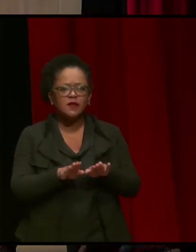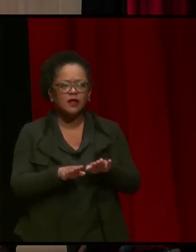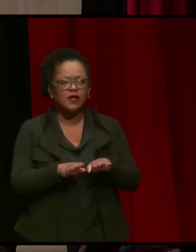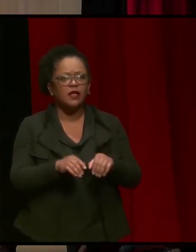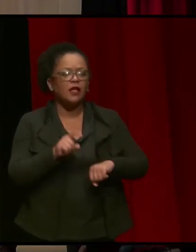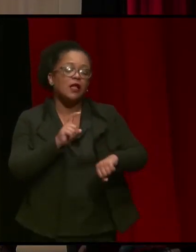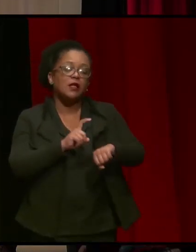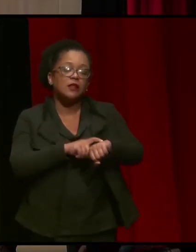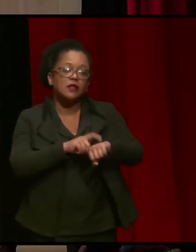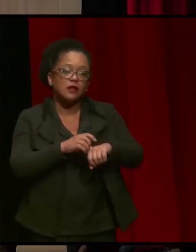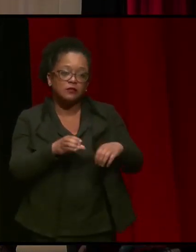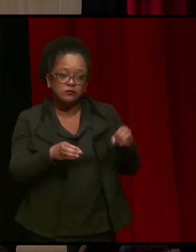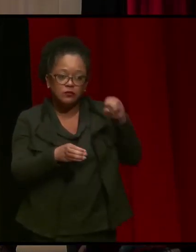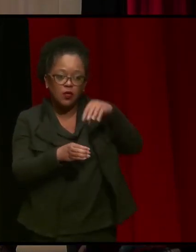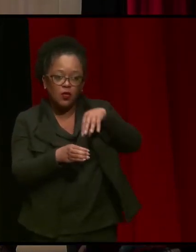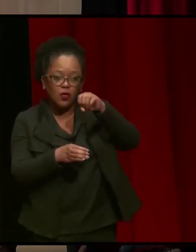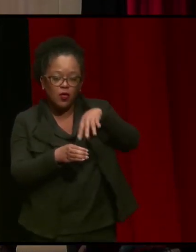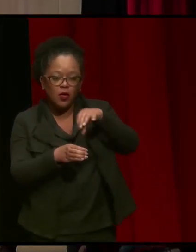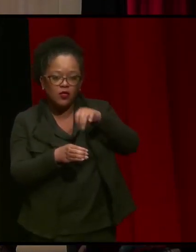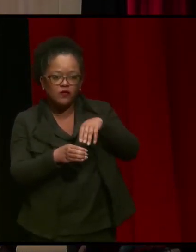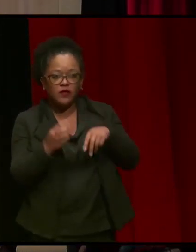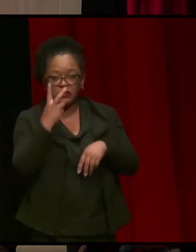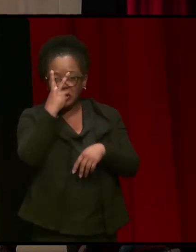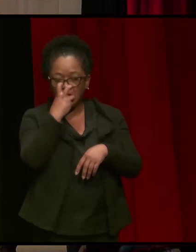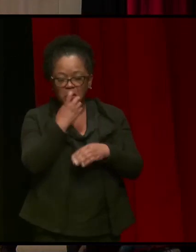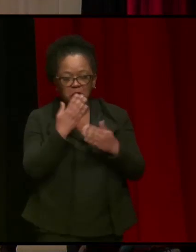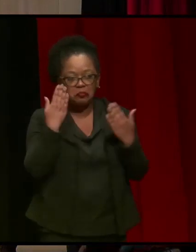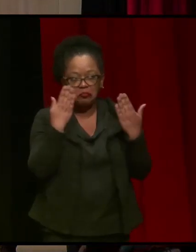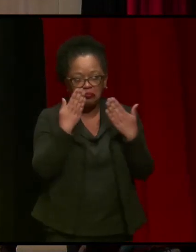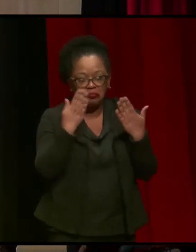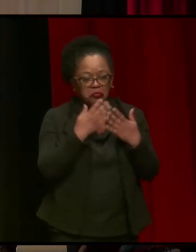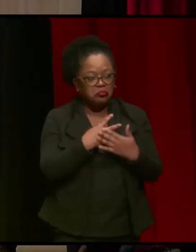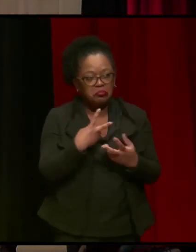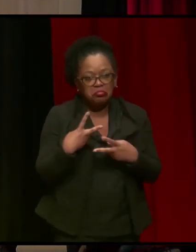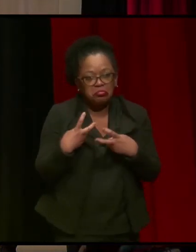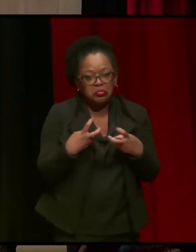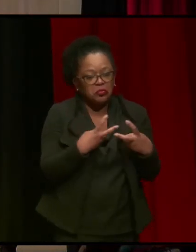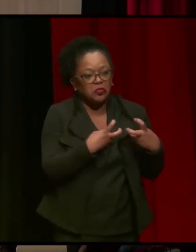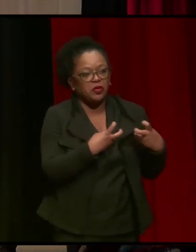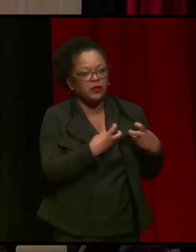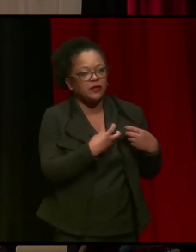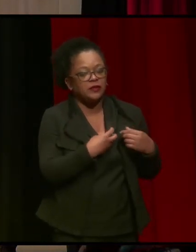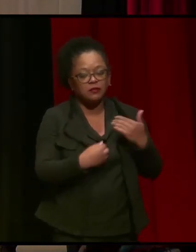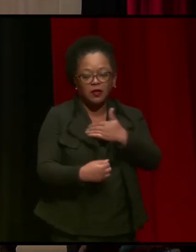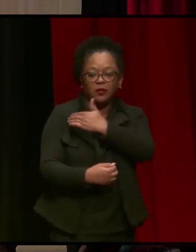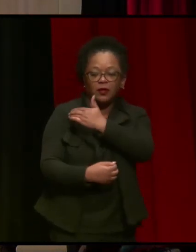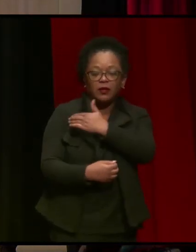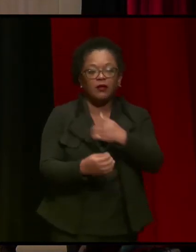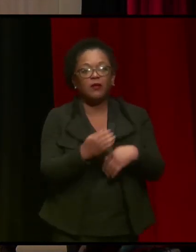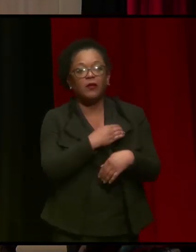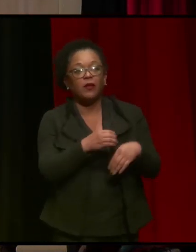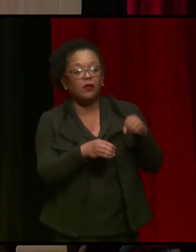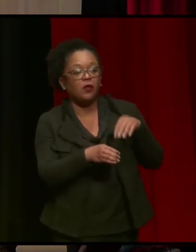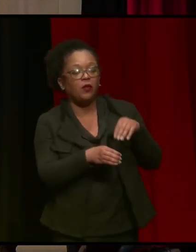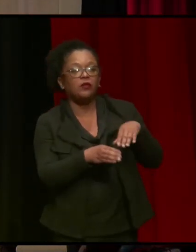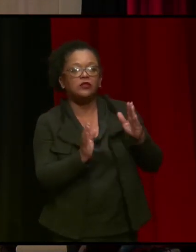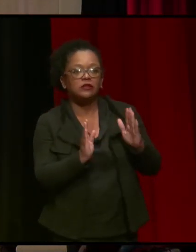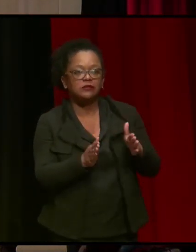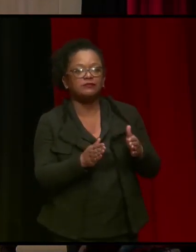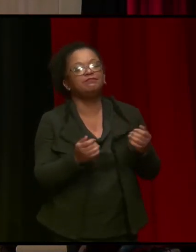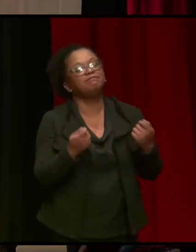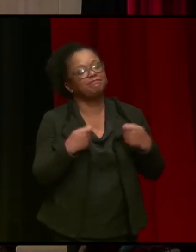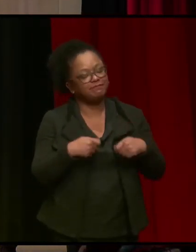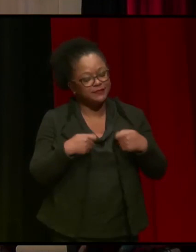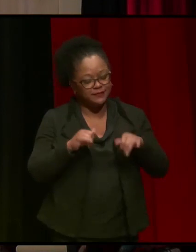nada. Quer dizer, tem que geralmente dar essas coisas, esses momentos. Nós temos agora um grupo de